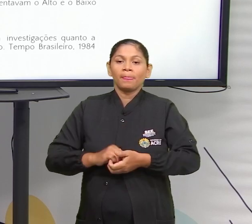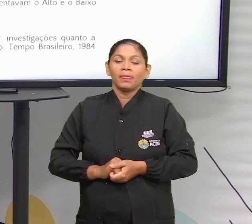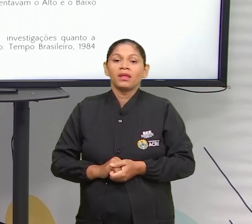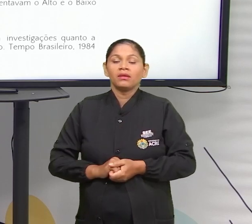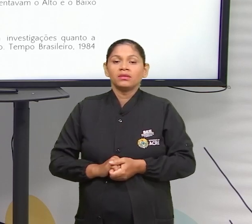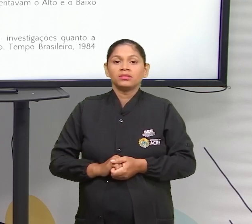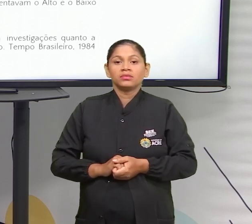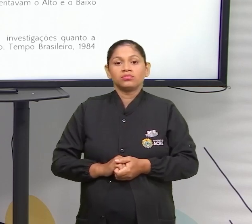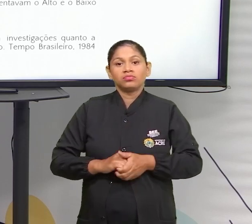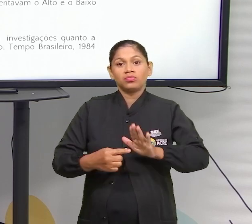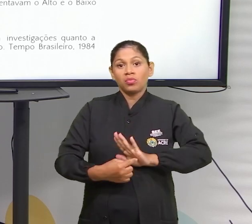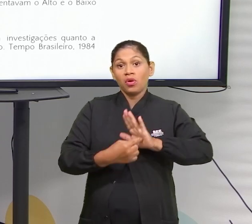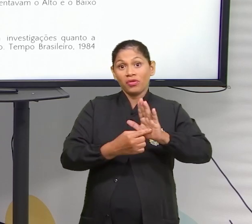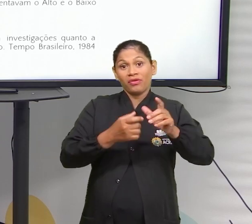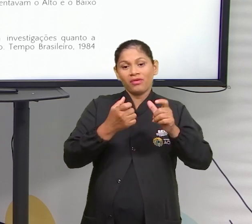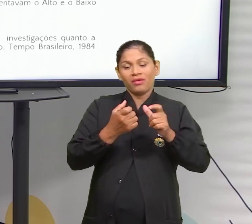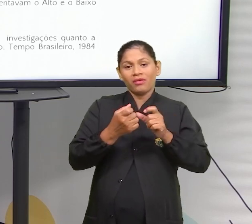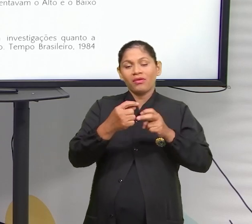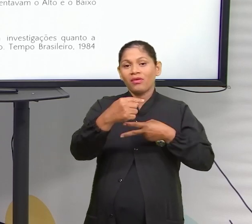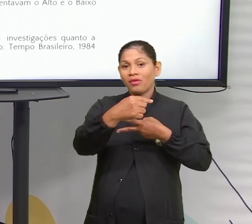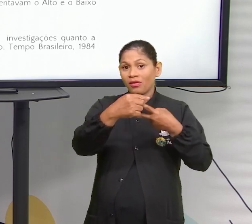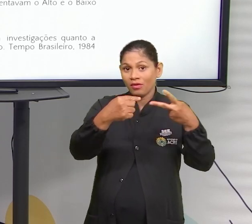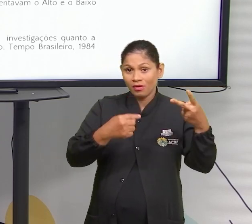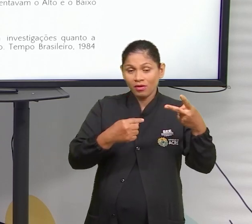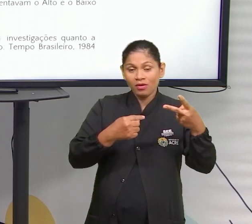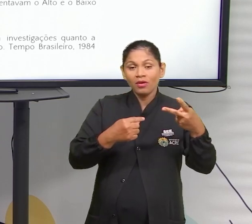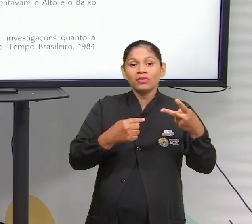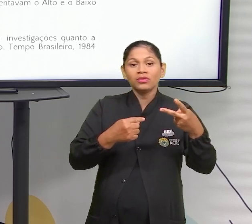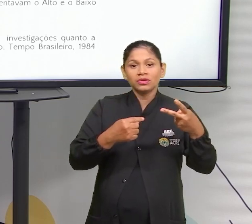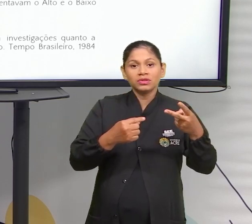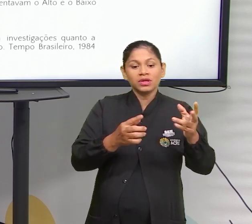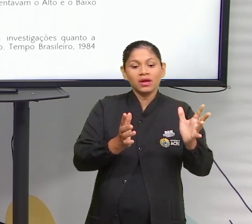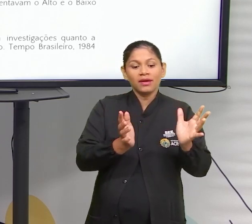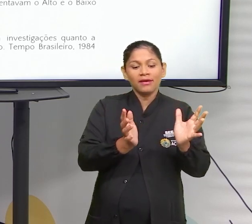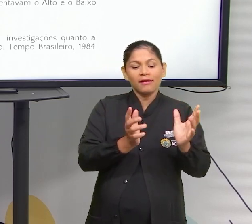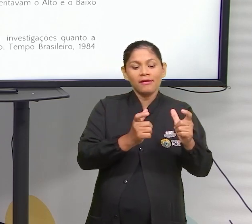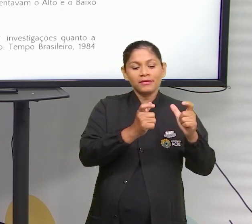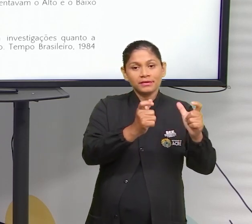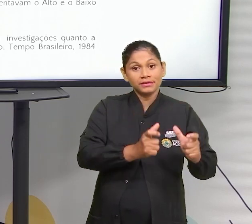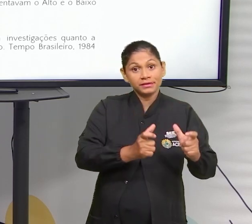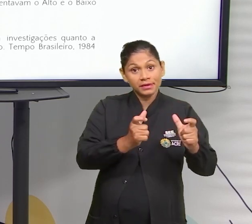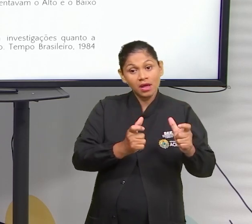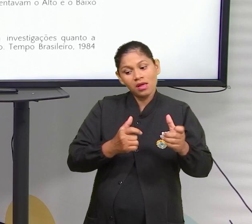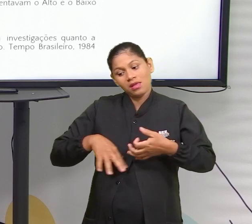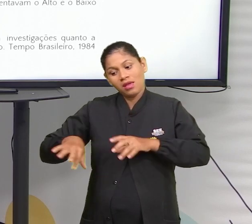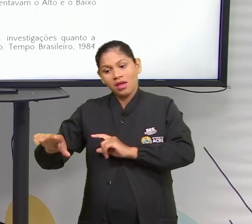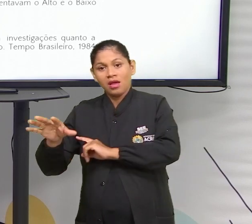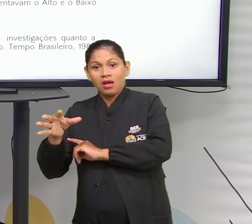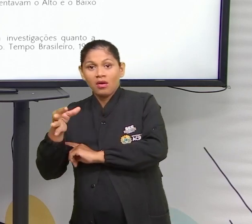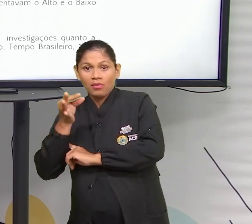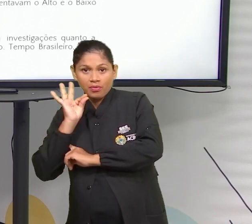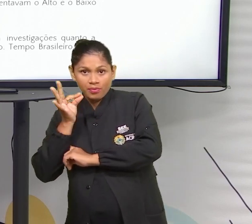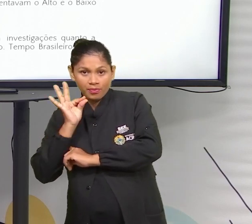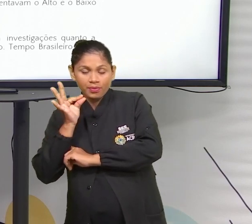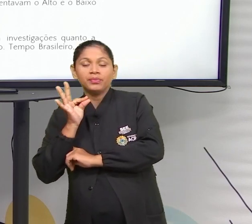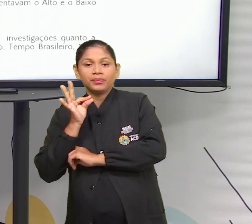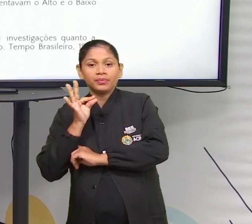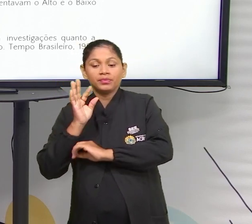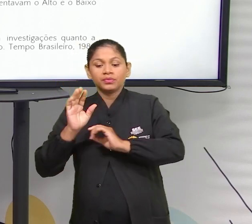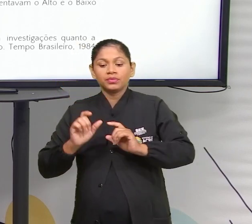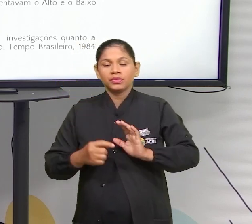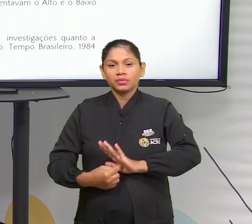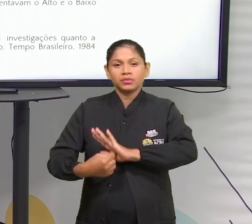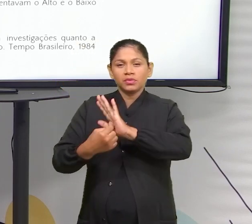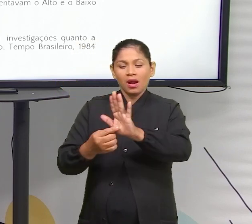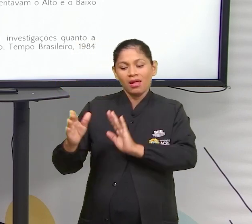dois espaços, que eram os salões e os cafés. E nessa perspectiva, ao tratar da burguesia, ele